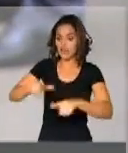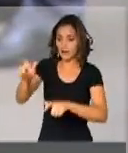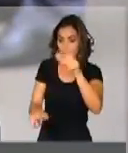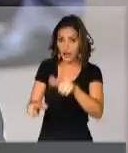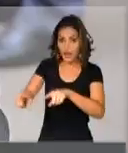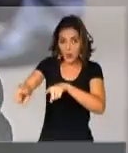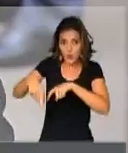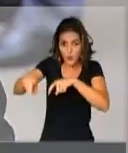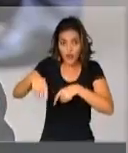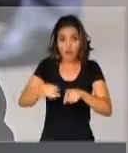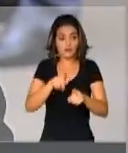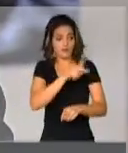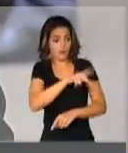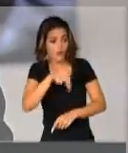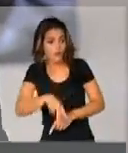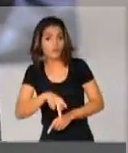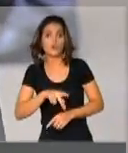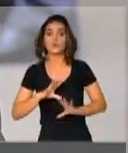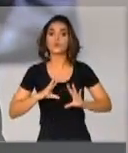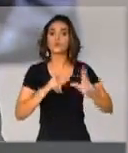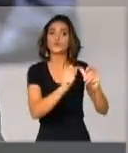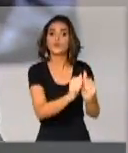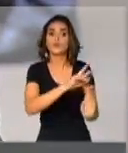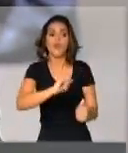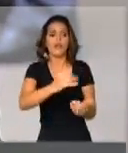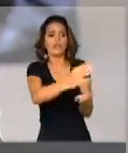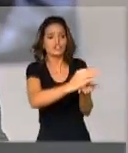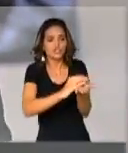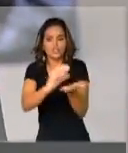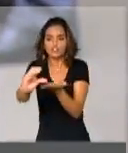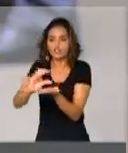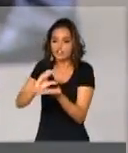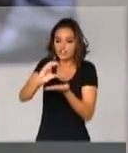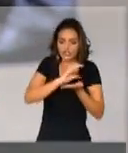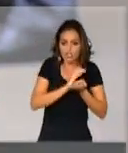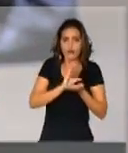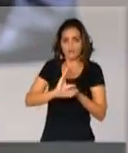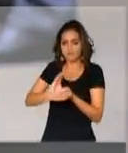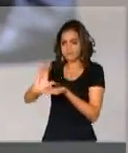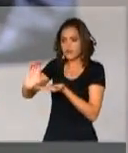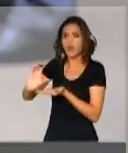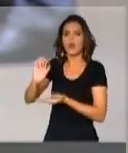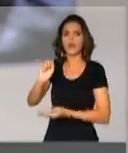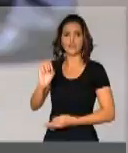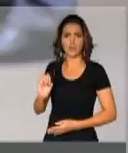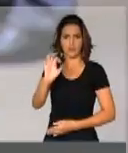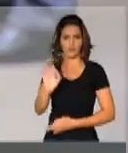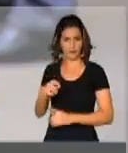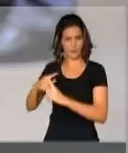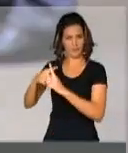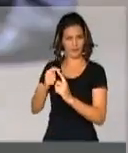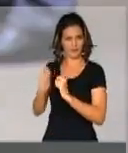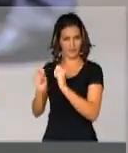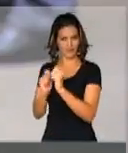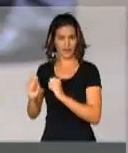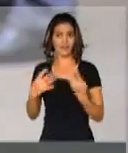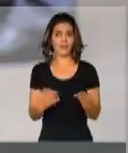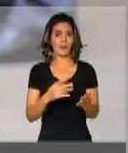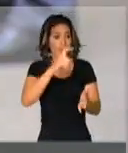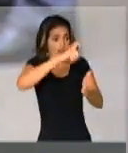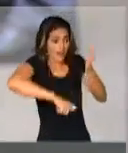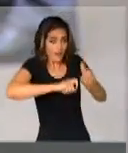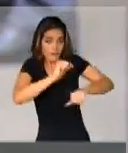com professores, mais de 80%. Então, quem quer combater privilégio, faz reforma tributária e vai nas altas